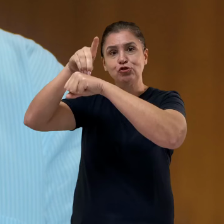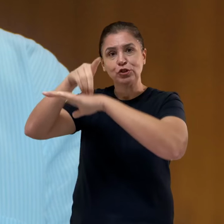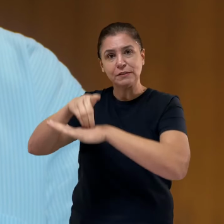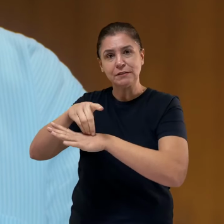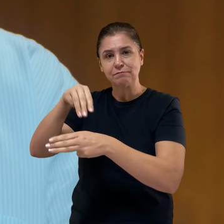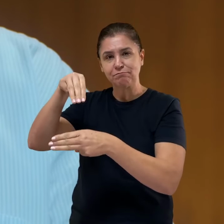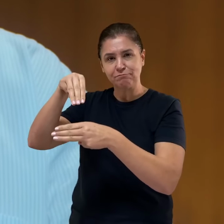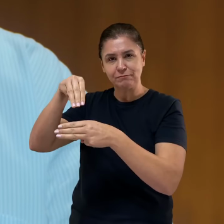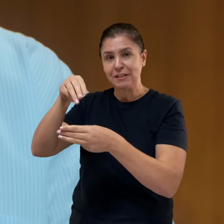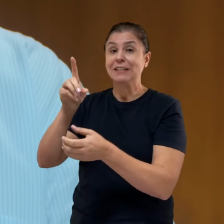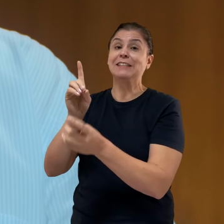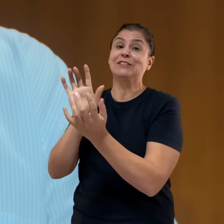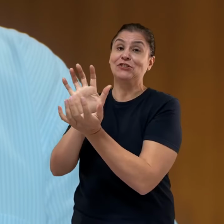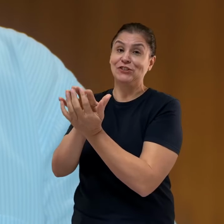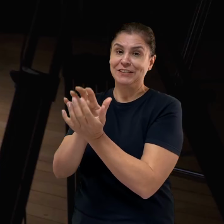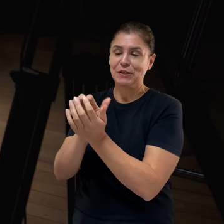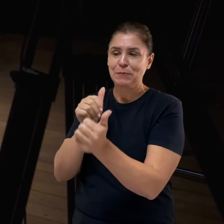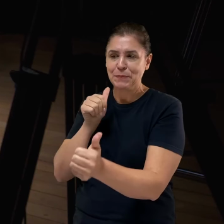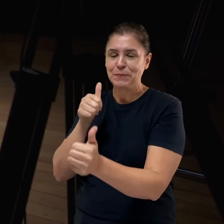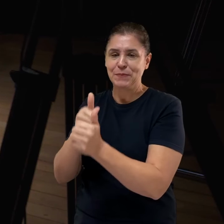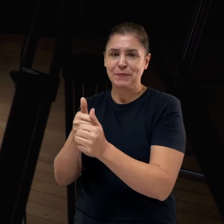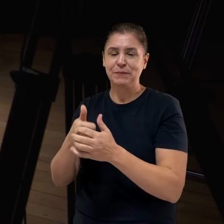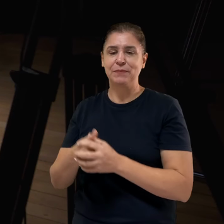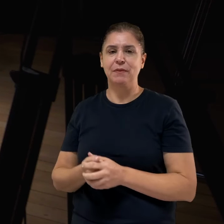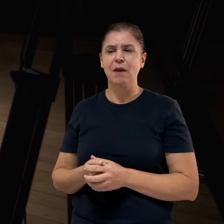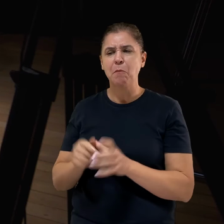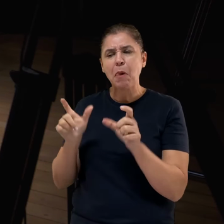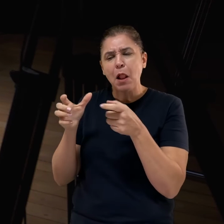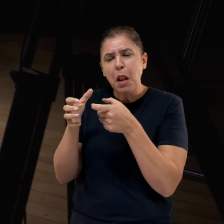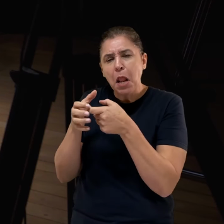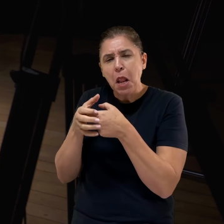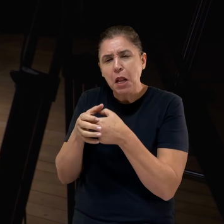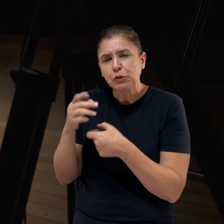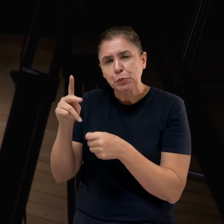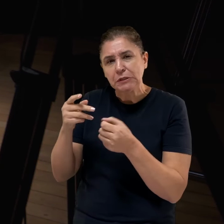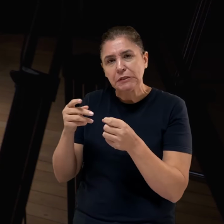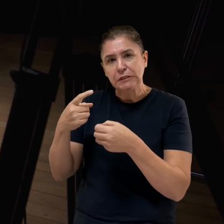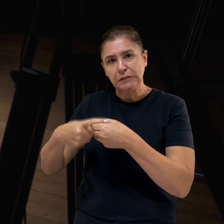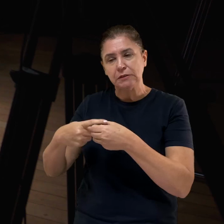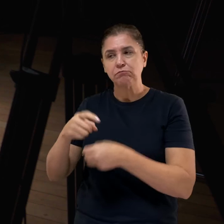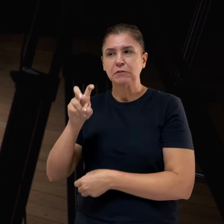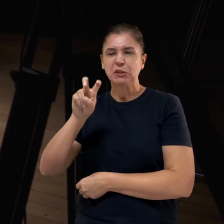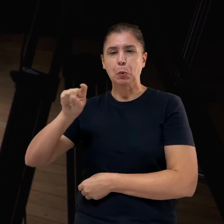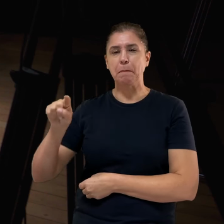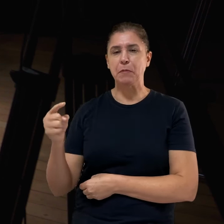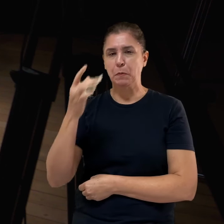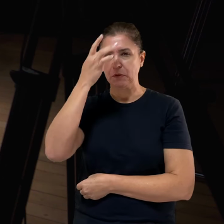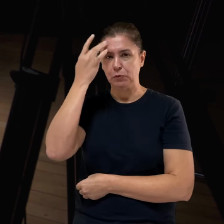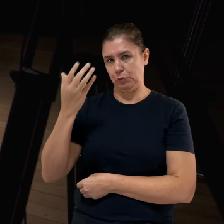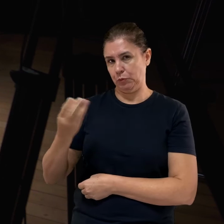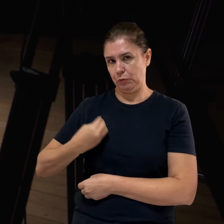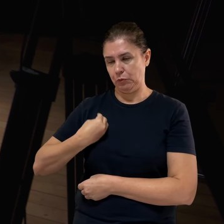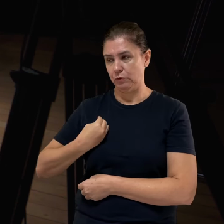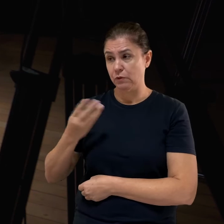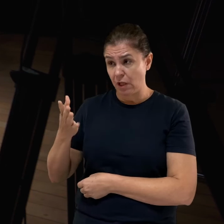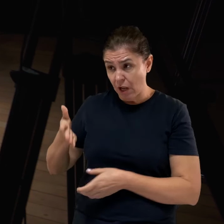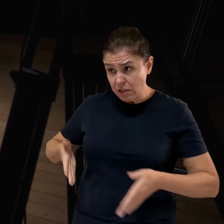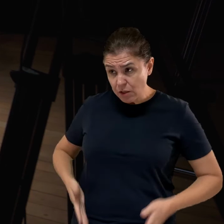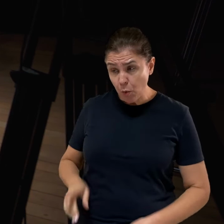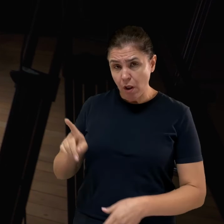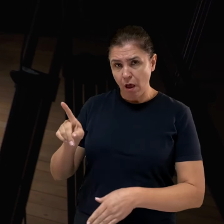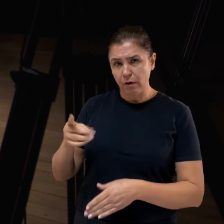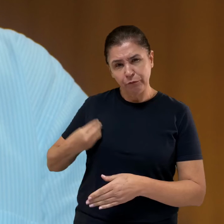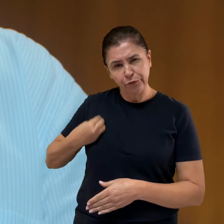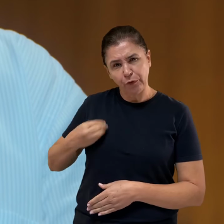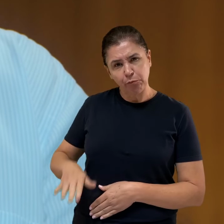Jacarezinho. Próximo ali a Bandeirantes. Abateá, cidade bem pequenininha, não? 5 mil habitantes hoje. Nasceu, viveu a infância